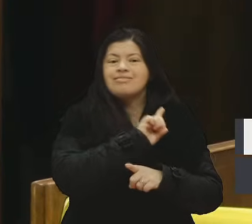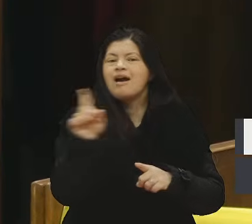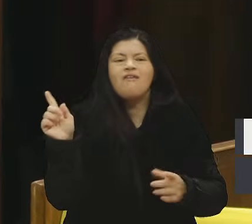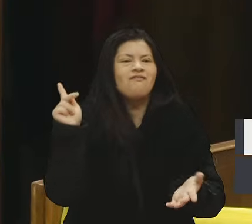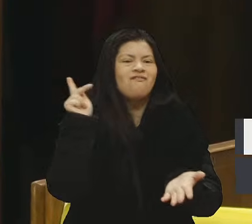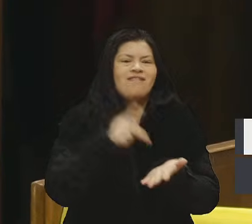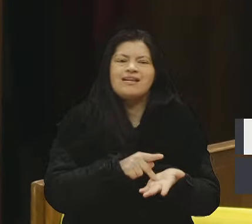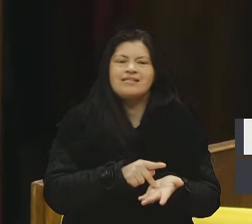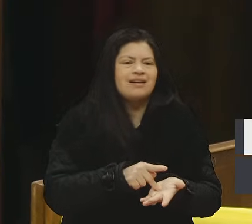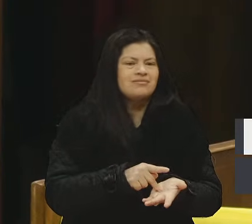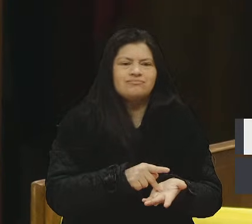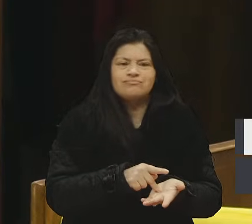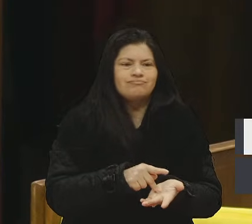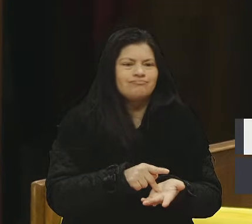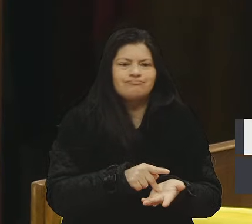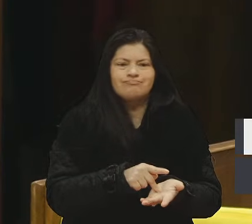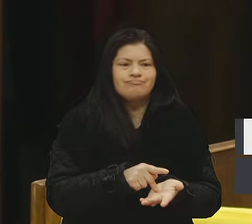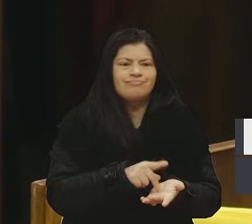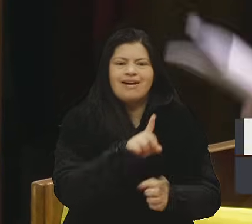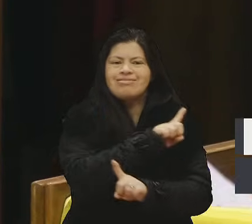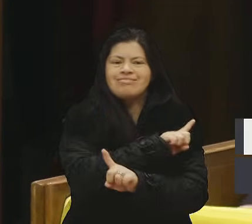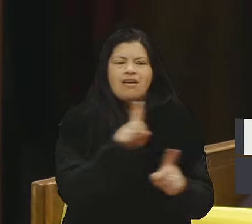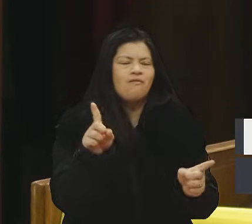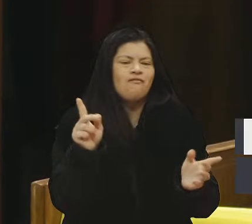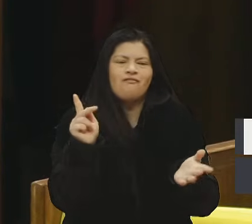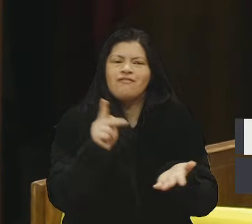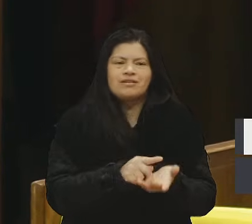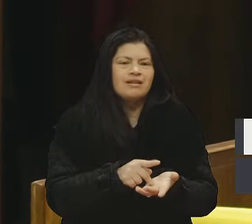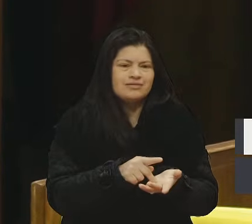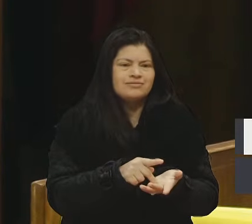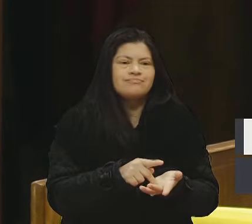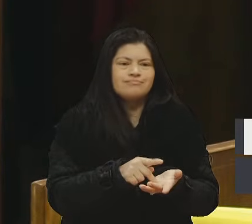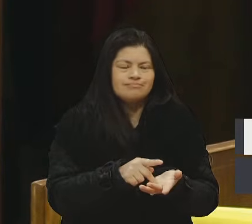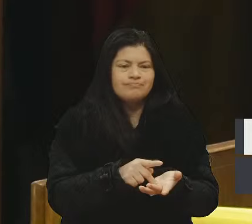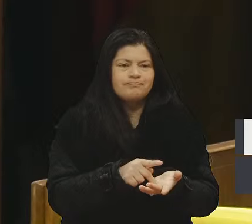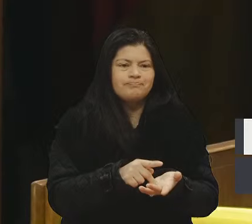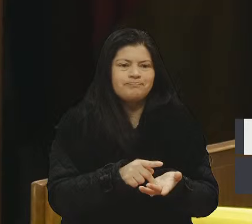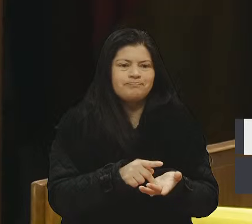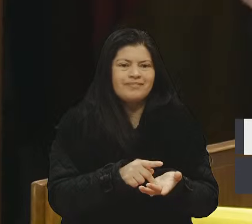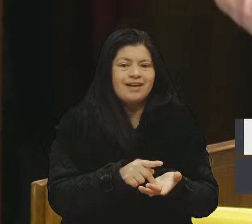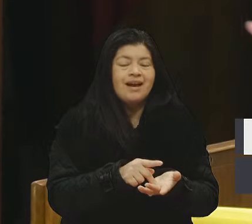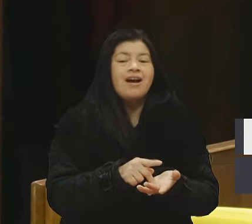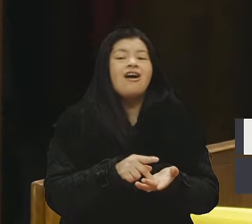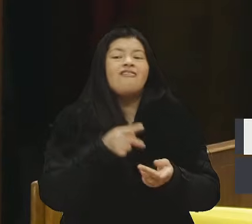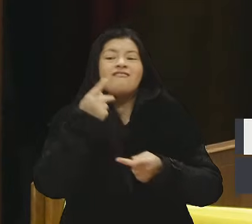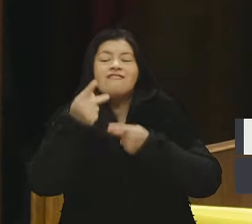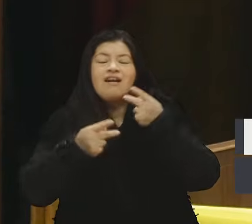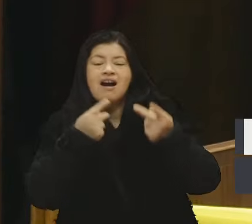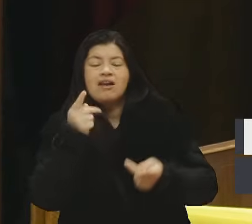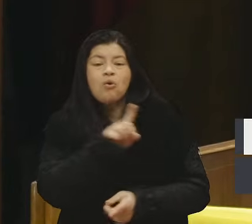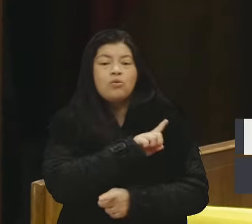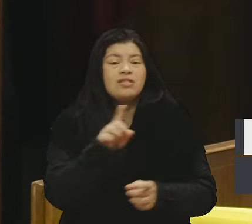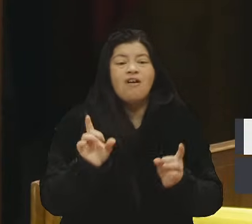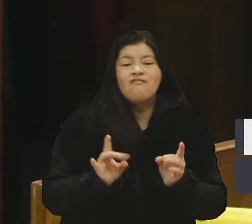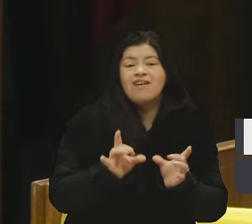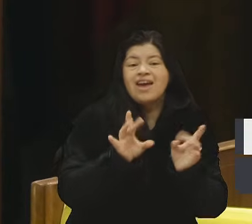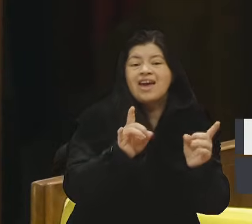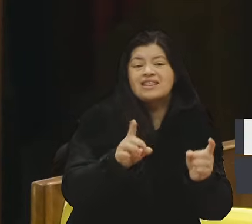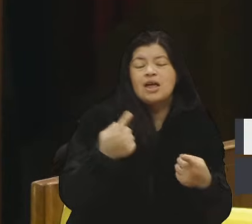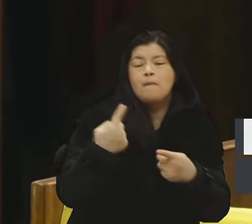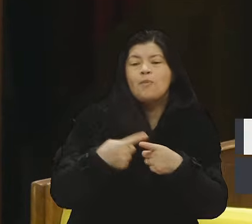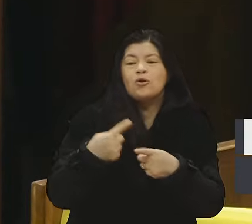reais. Não são reais. Então, quando eles disserem não é venda, é PPP porque continua escola